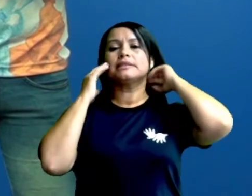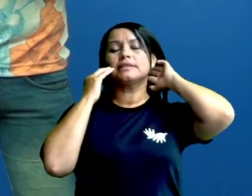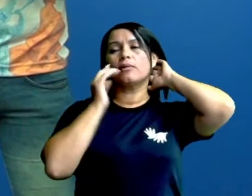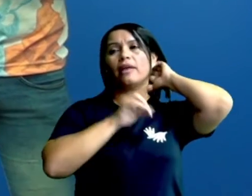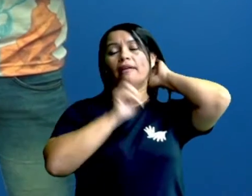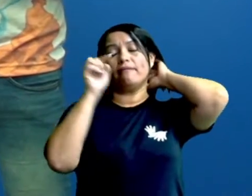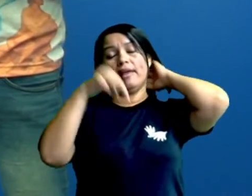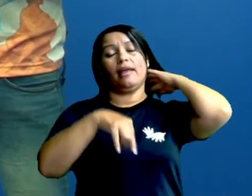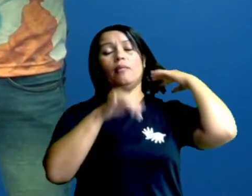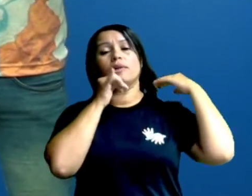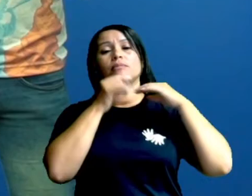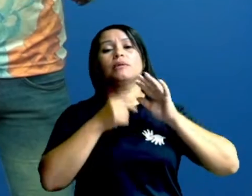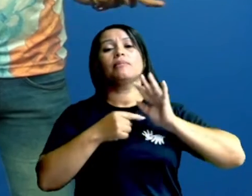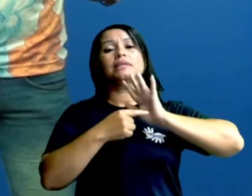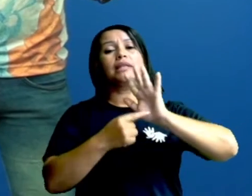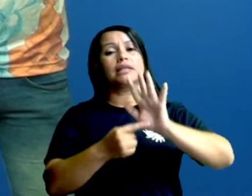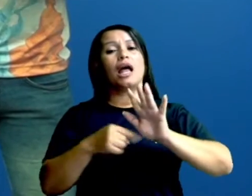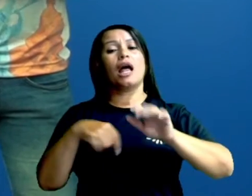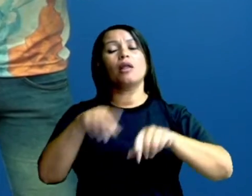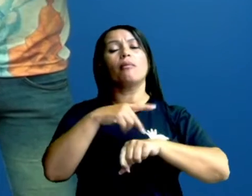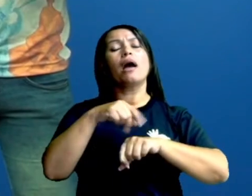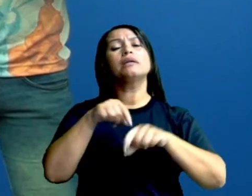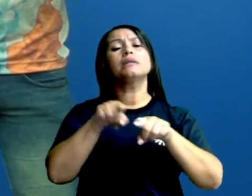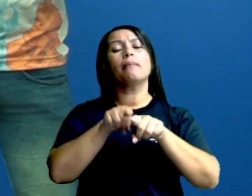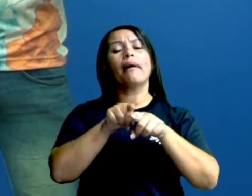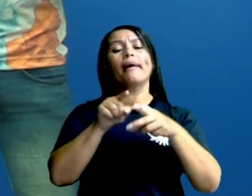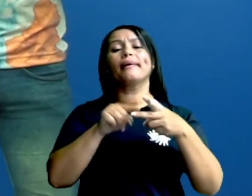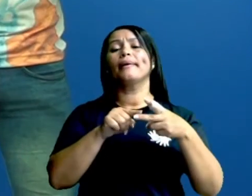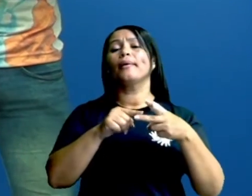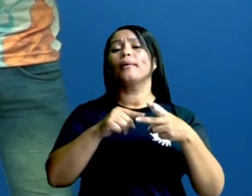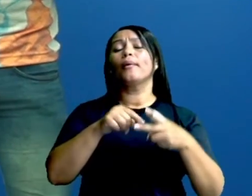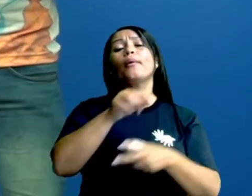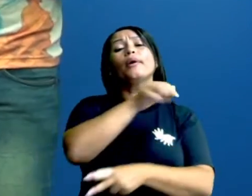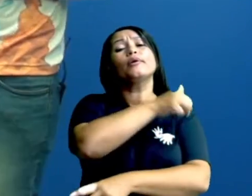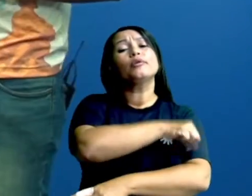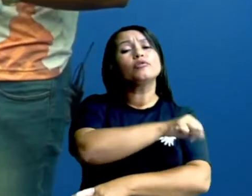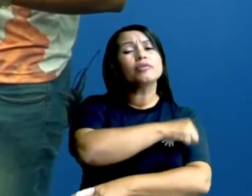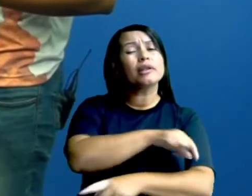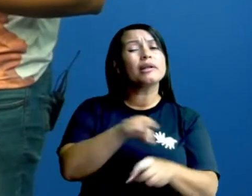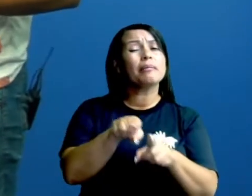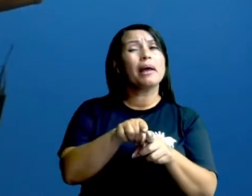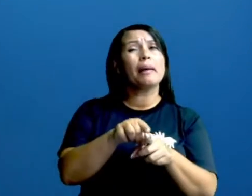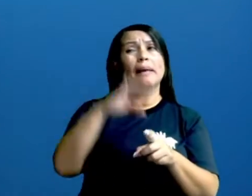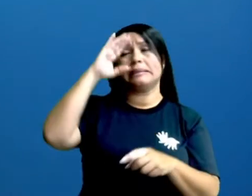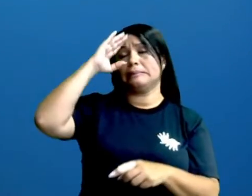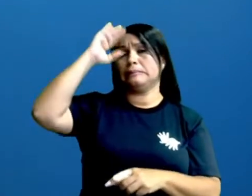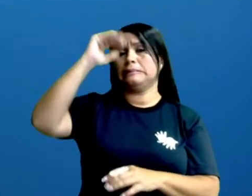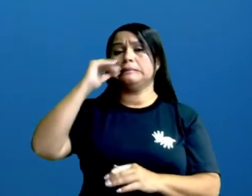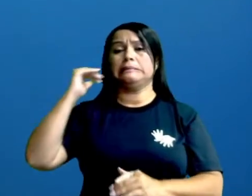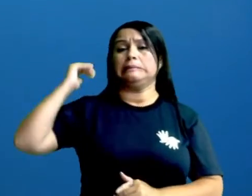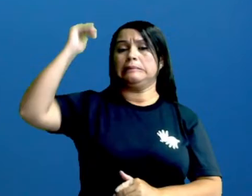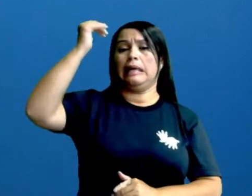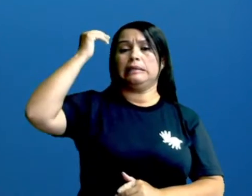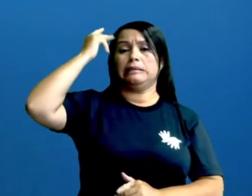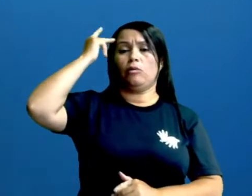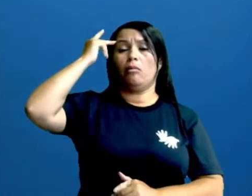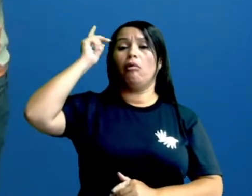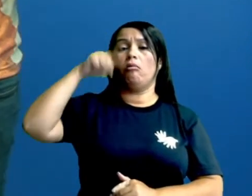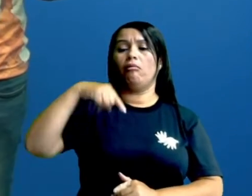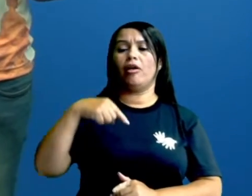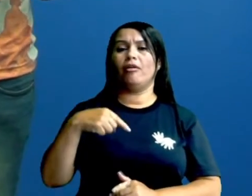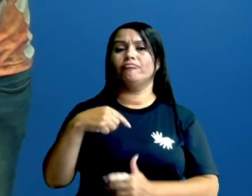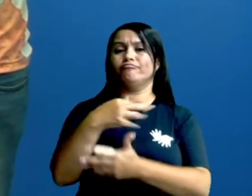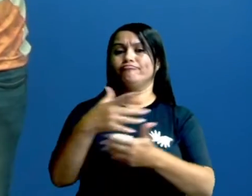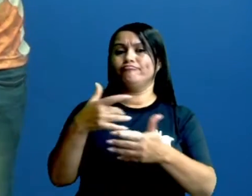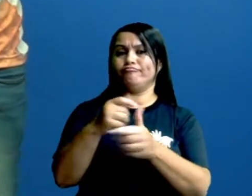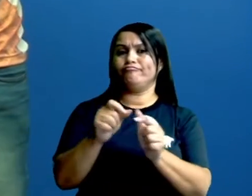se apresentar aqui no nosso país. Da mesma forma o Rio de Janeiro, só que uma importância um pouquinho menor, tá? Então, São Paulo é uma metrópole global, seriam